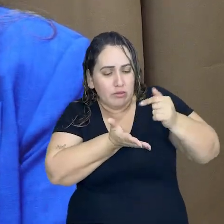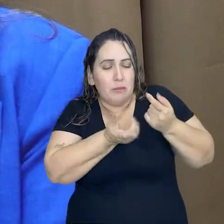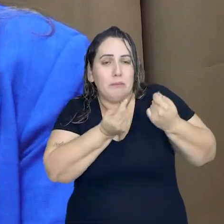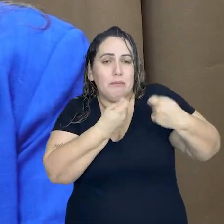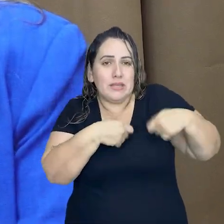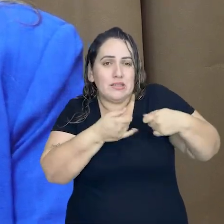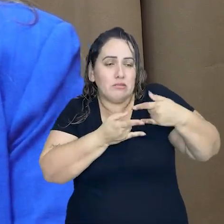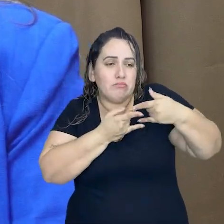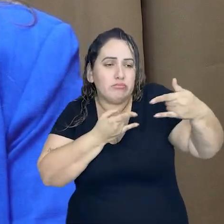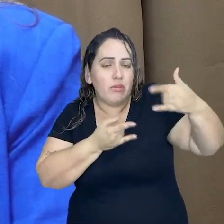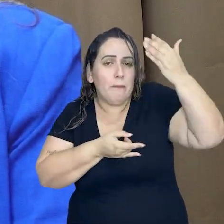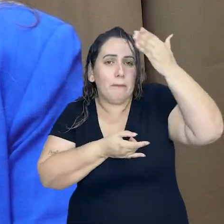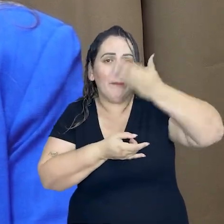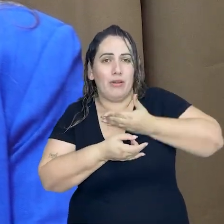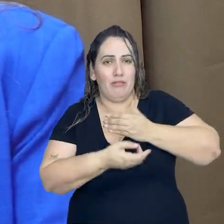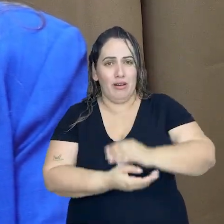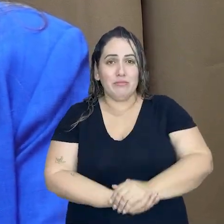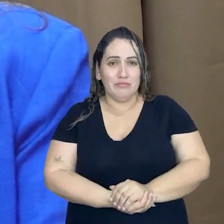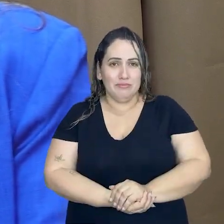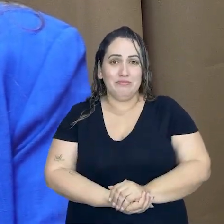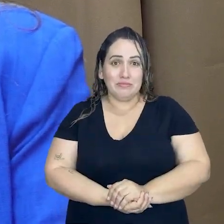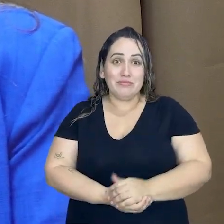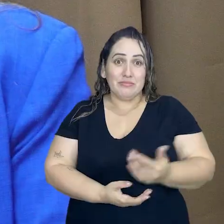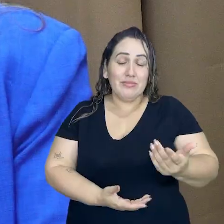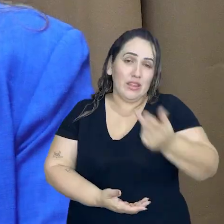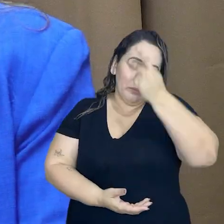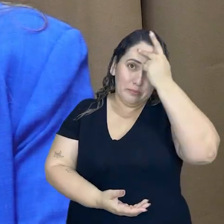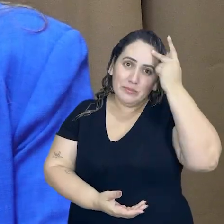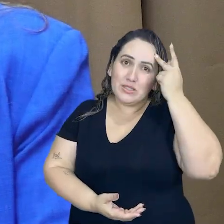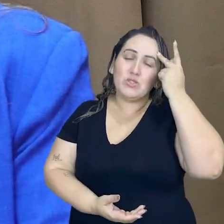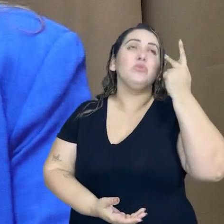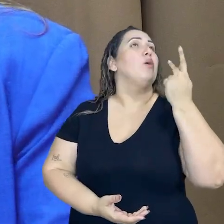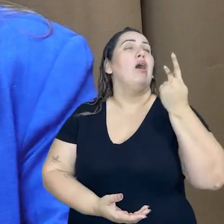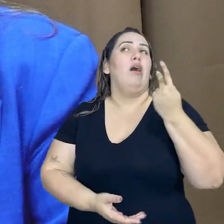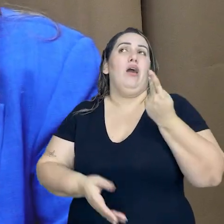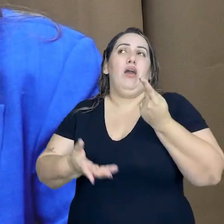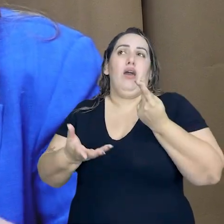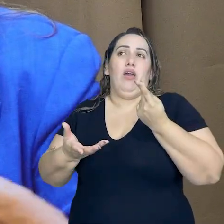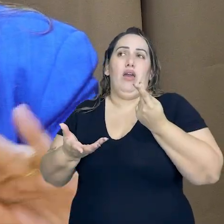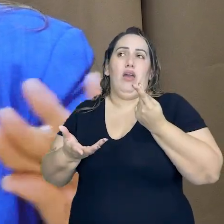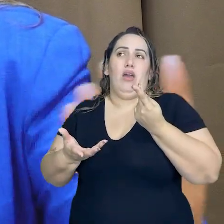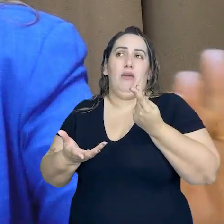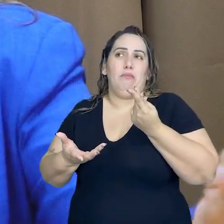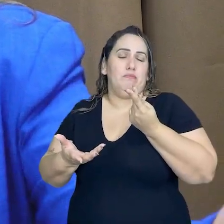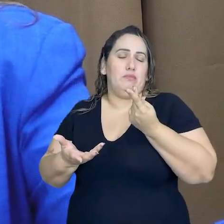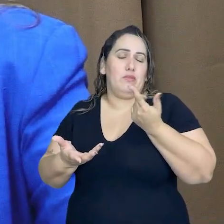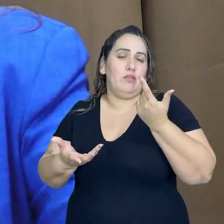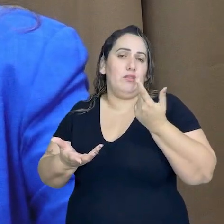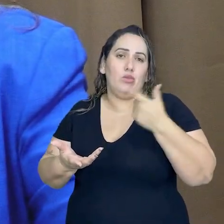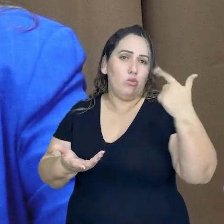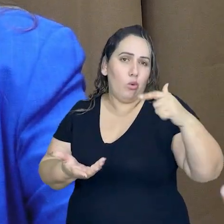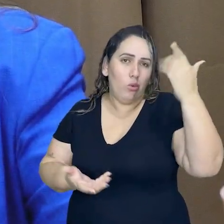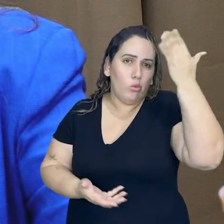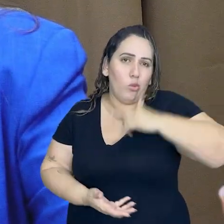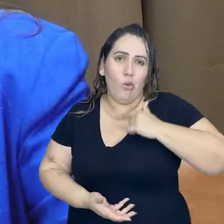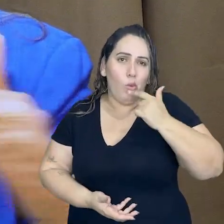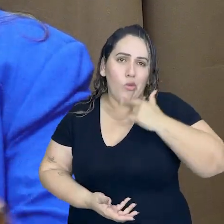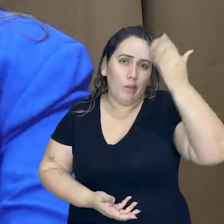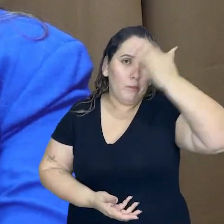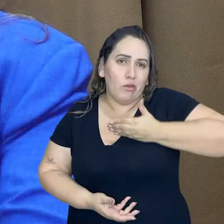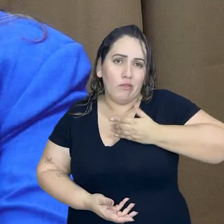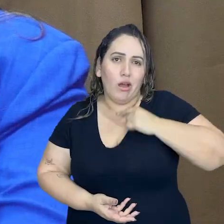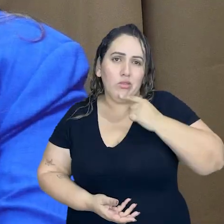caso, a pessoa, né, que for afastada, perde o seu mandato, e os demais, se tiverem sido